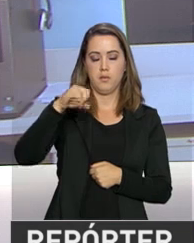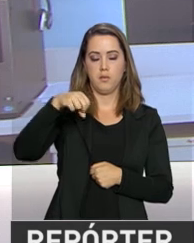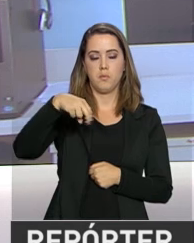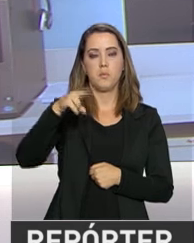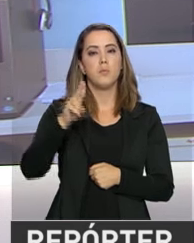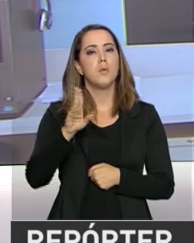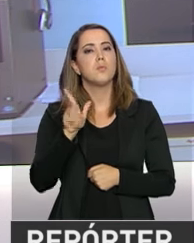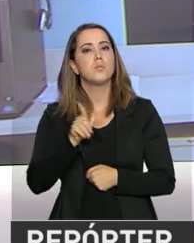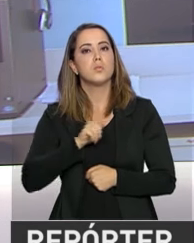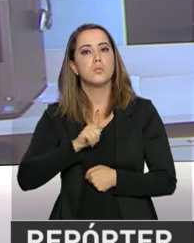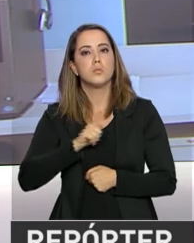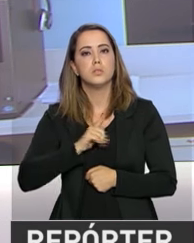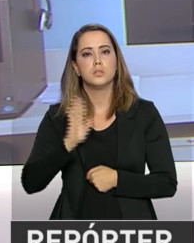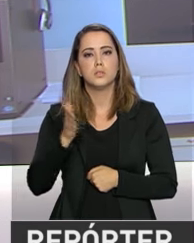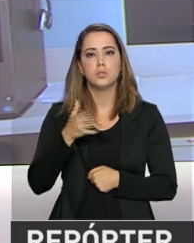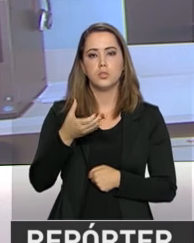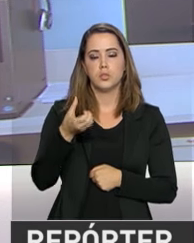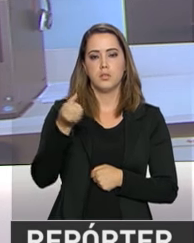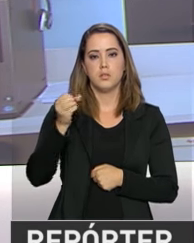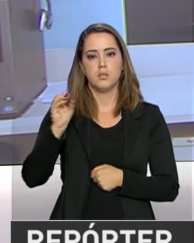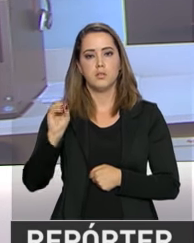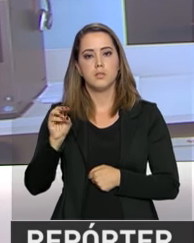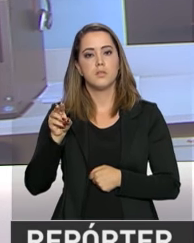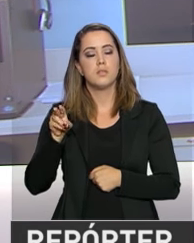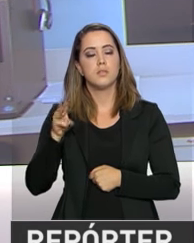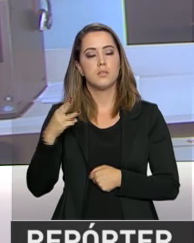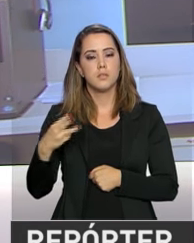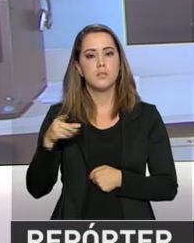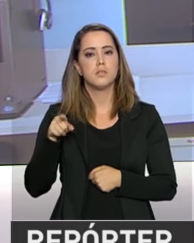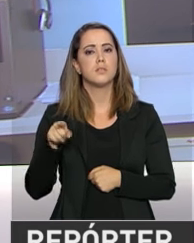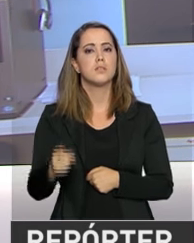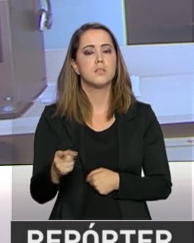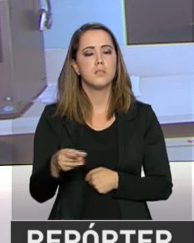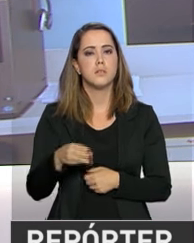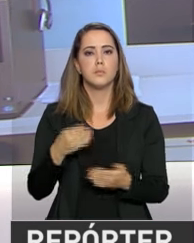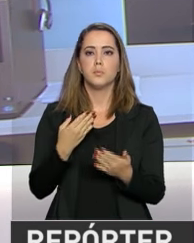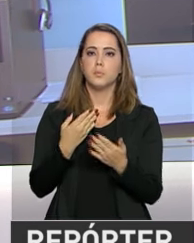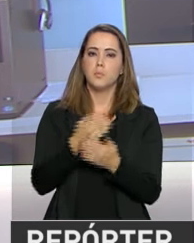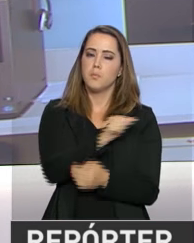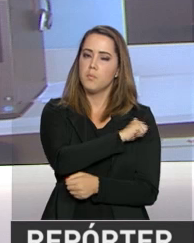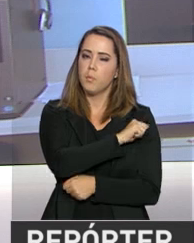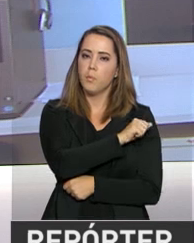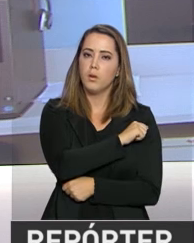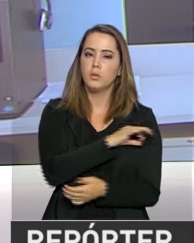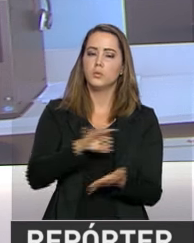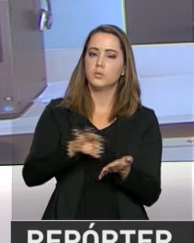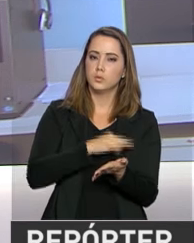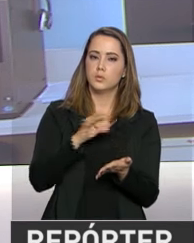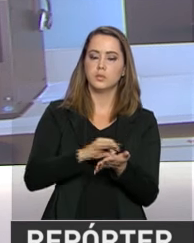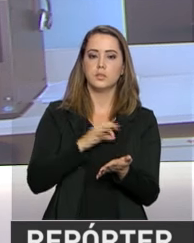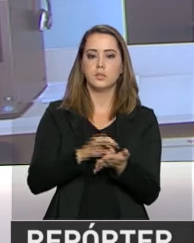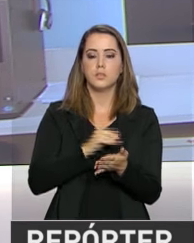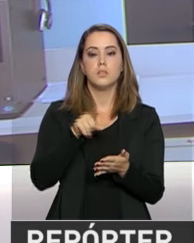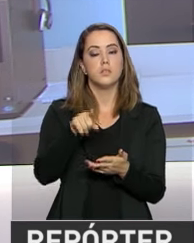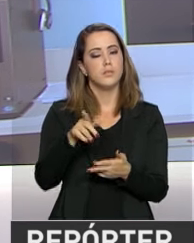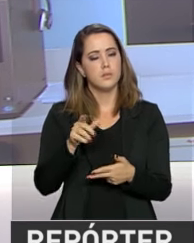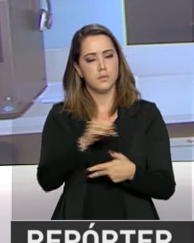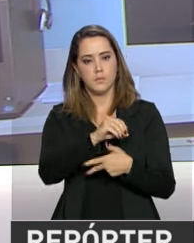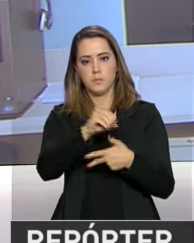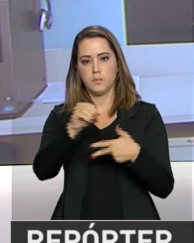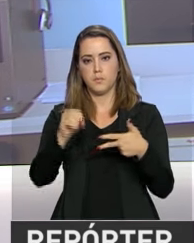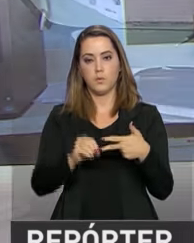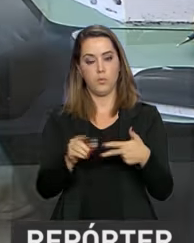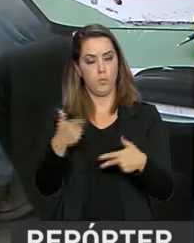CISU já registra quase 603.000 estudantes inscritos. Pode participar. Quem fez o Enem de 2015 e não zerou a